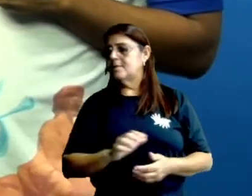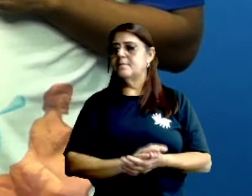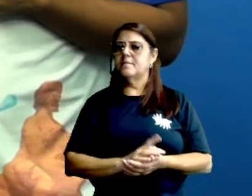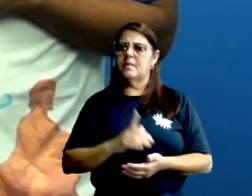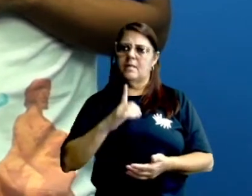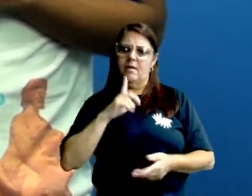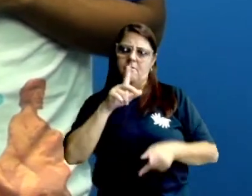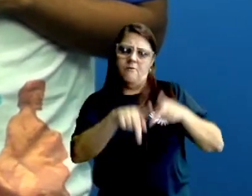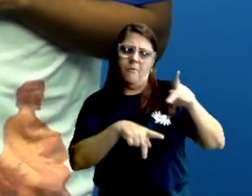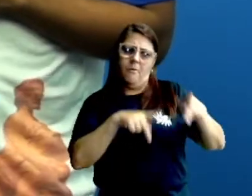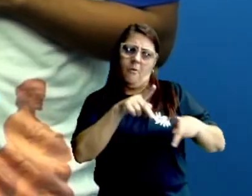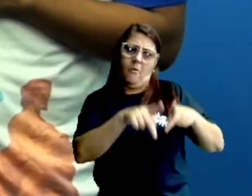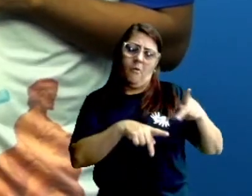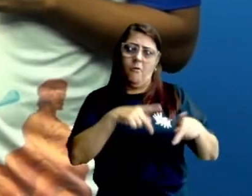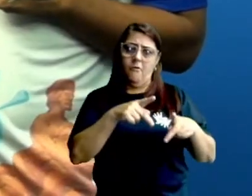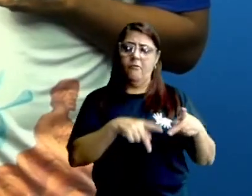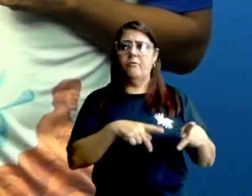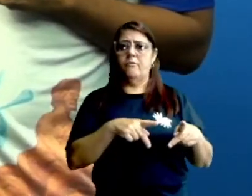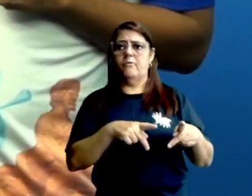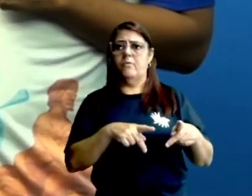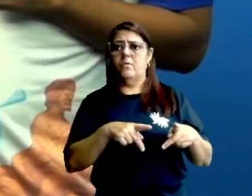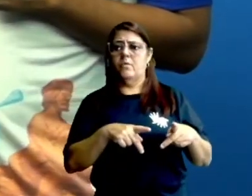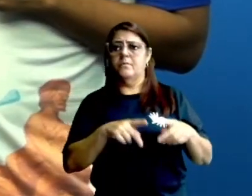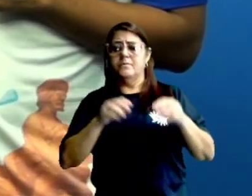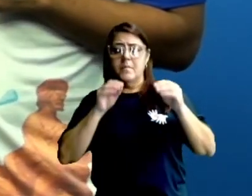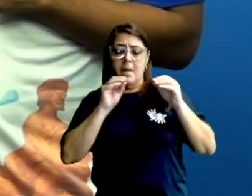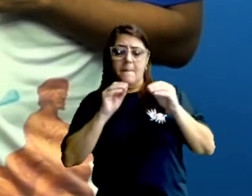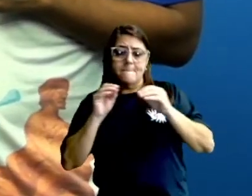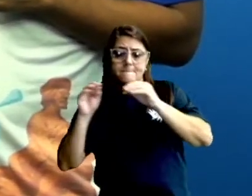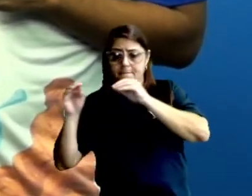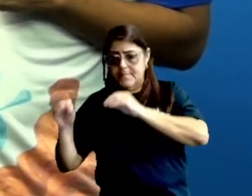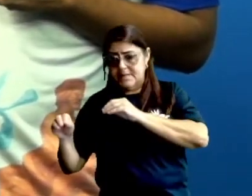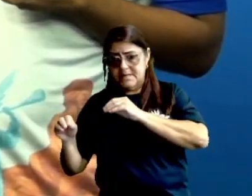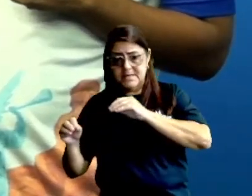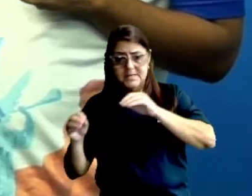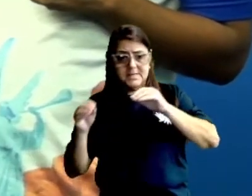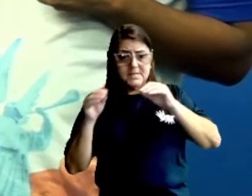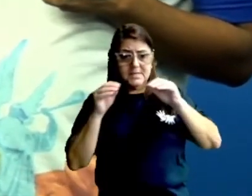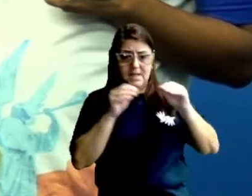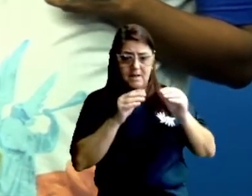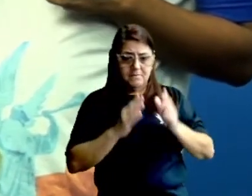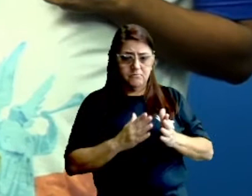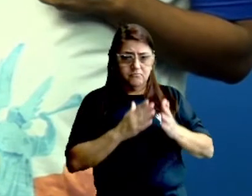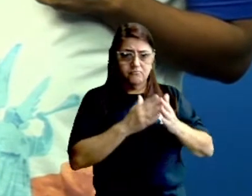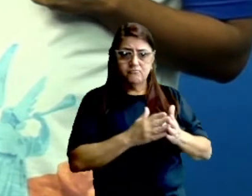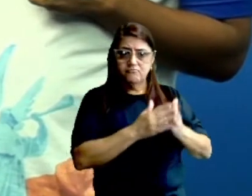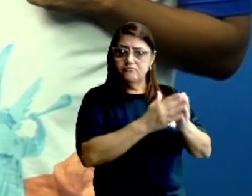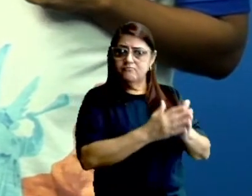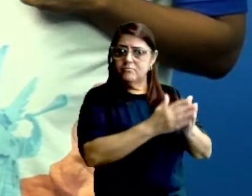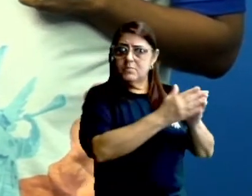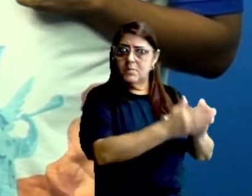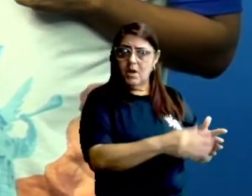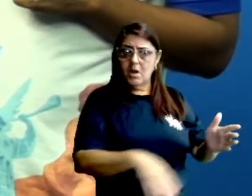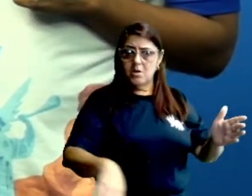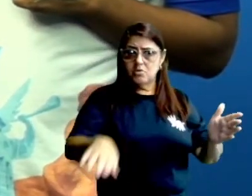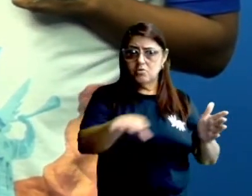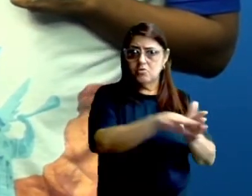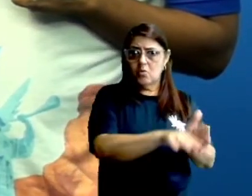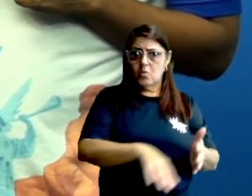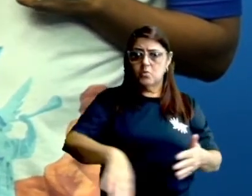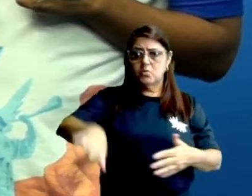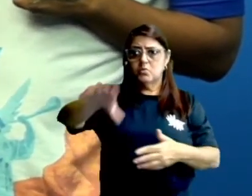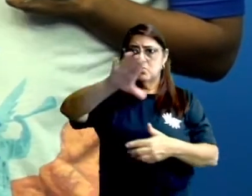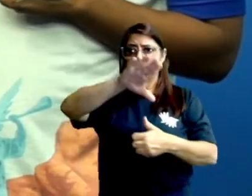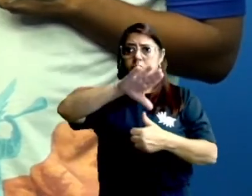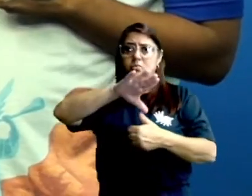africanos e povos australianos, eles saem dos seus locais através de embarcações e chegam aqui no sul da América, né,